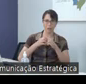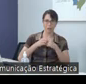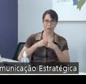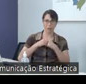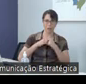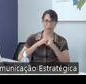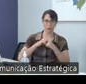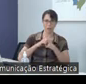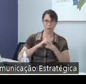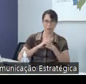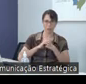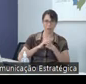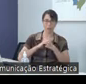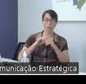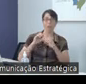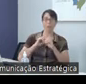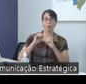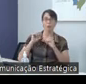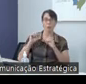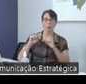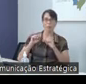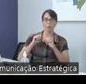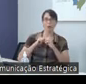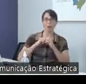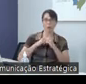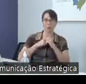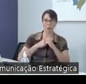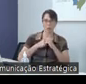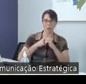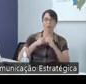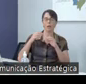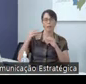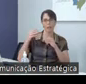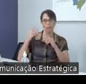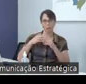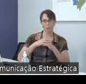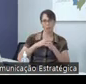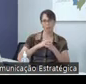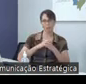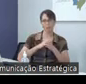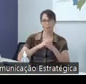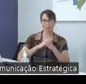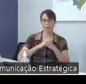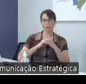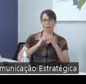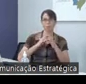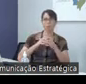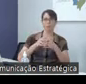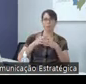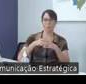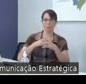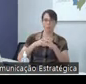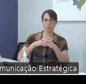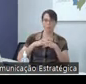criança com carga viral detectável no estado e com Oi para o questionário aquele dia avaliação social